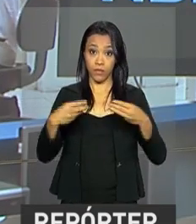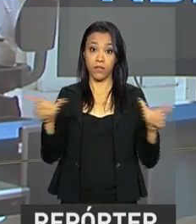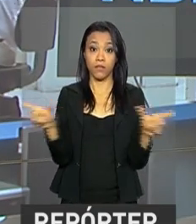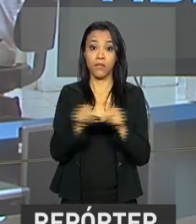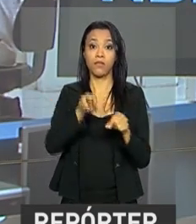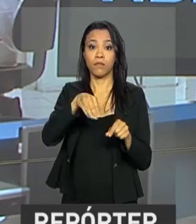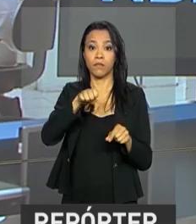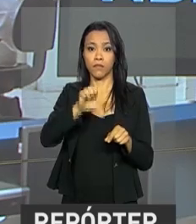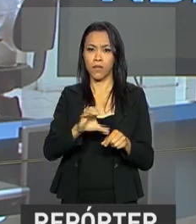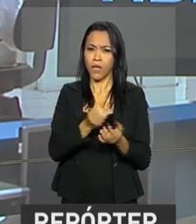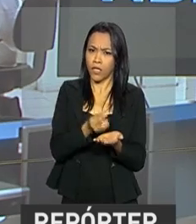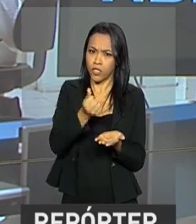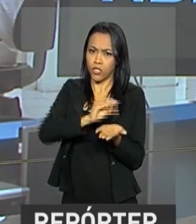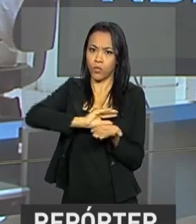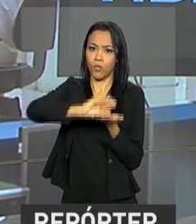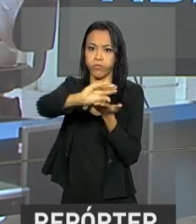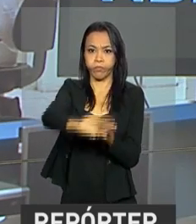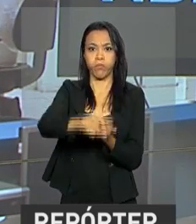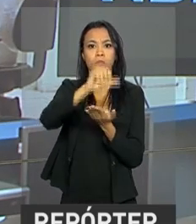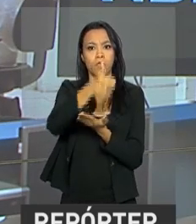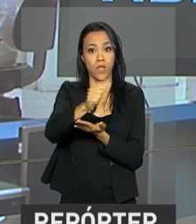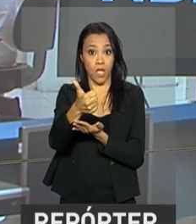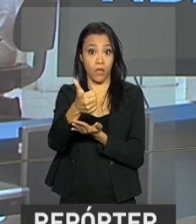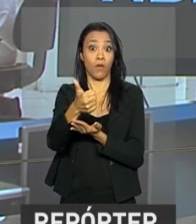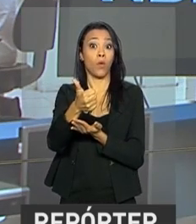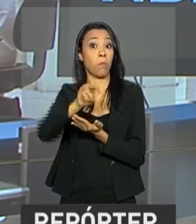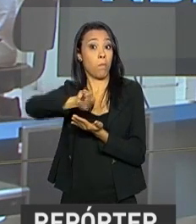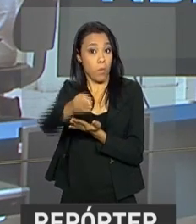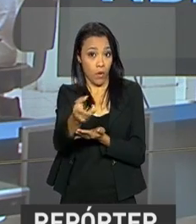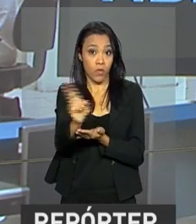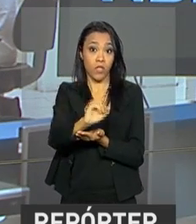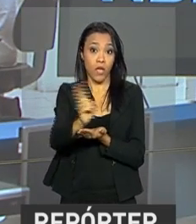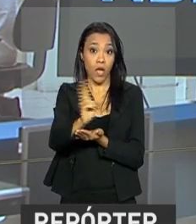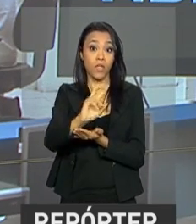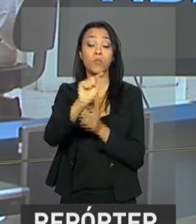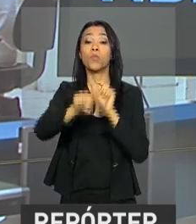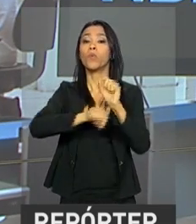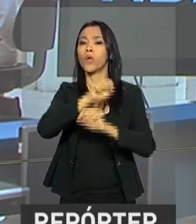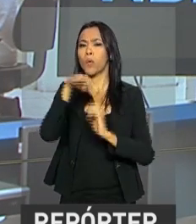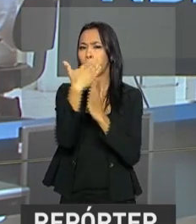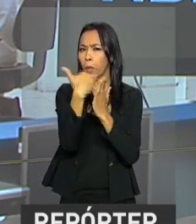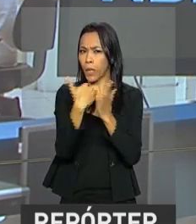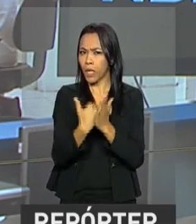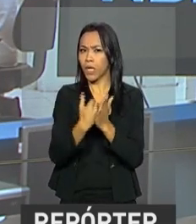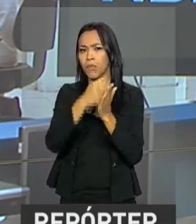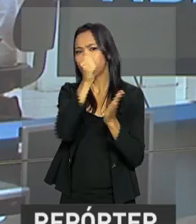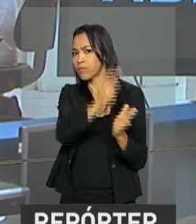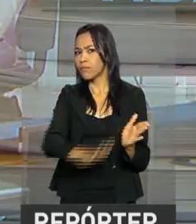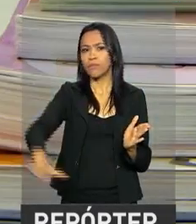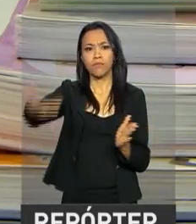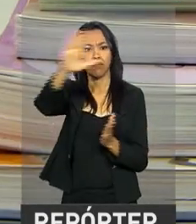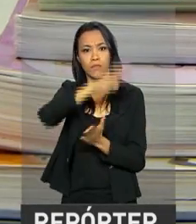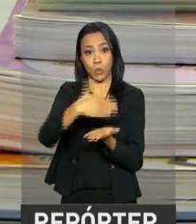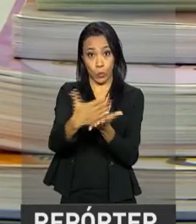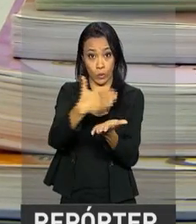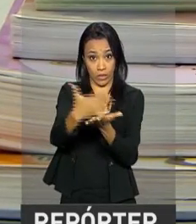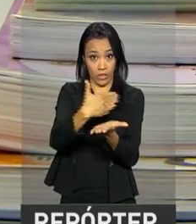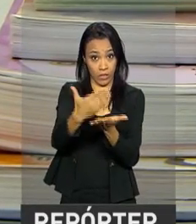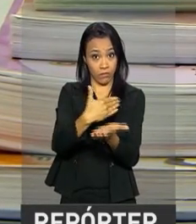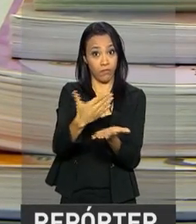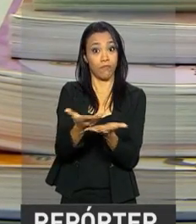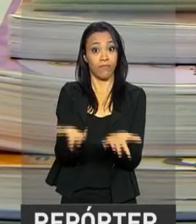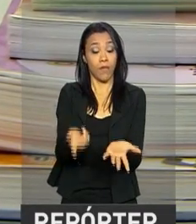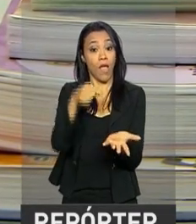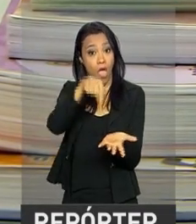liberou 111 milhões de reais para o programa nacional do livro didático os livros comprados com dinheiro